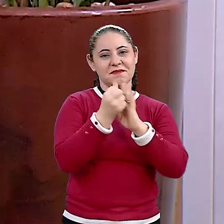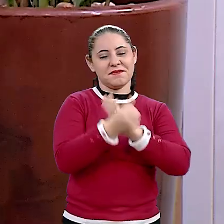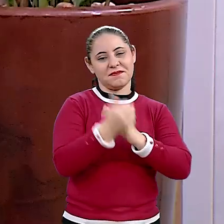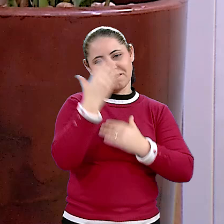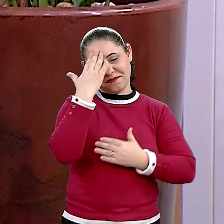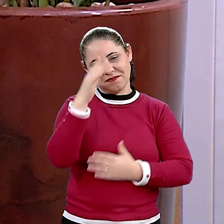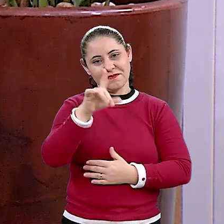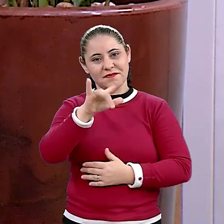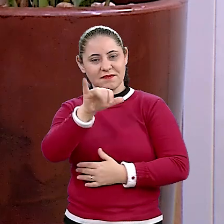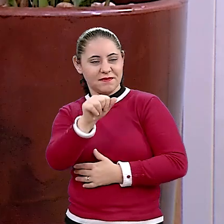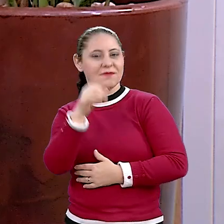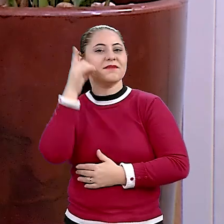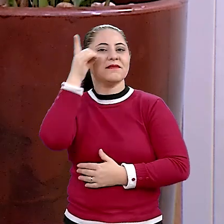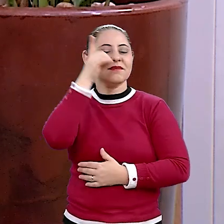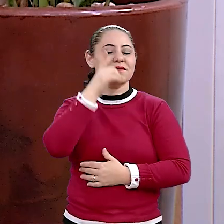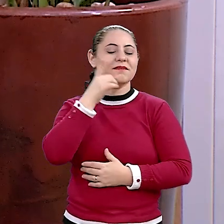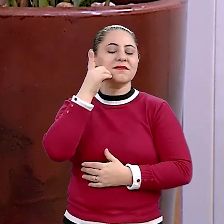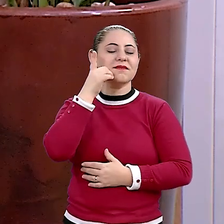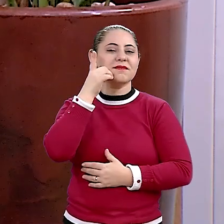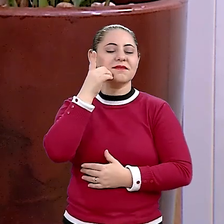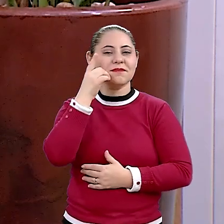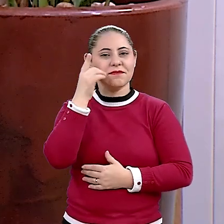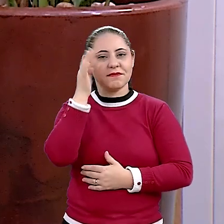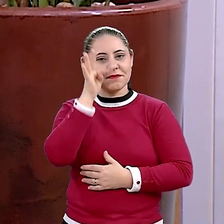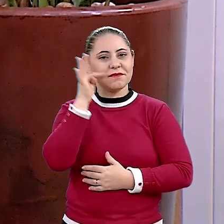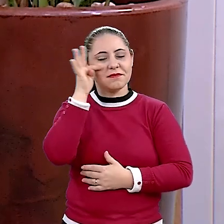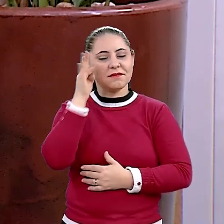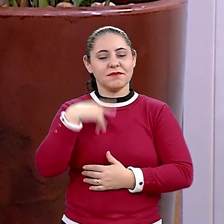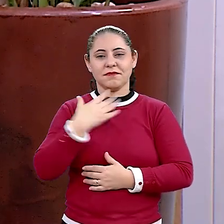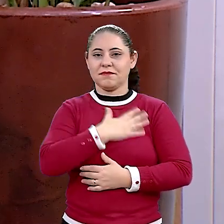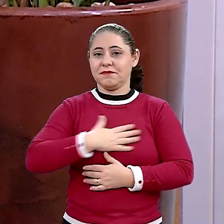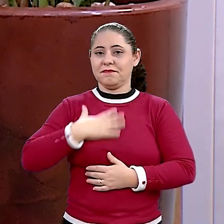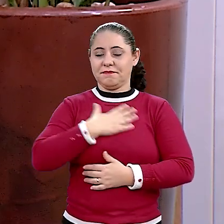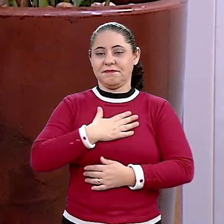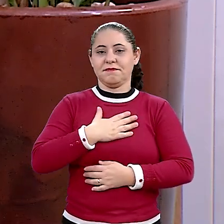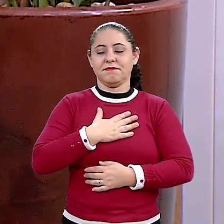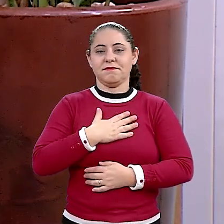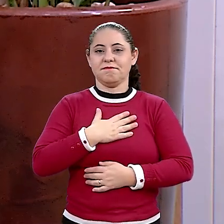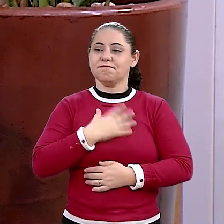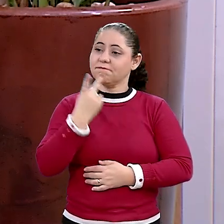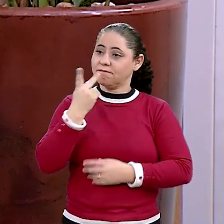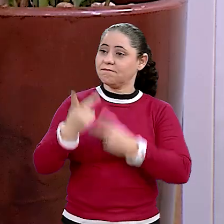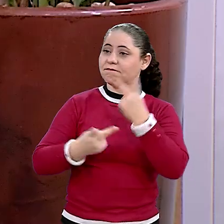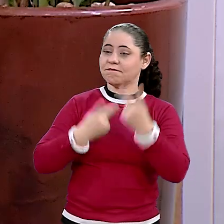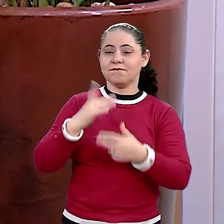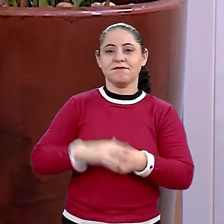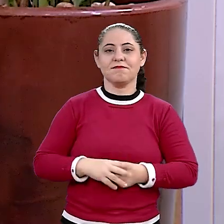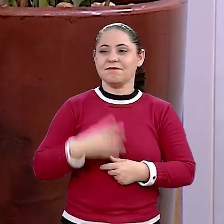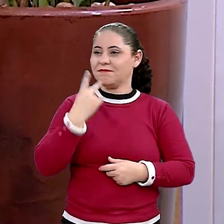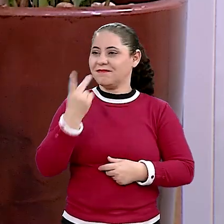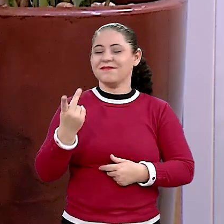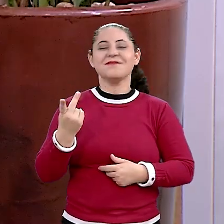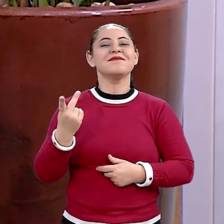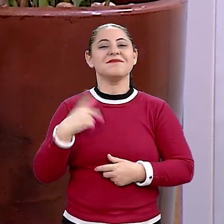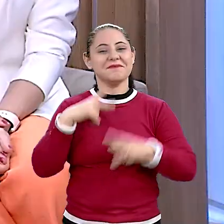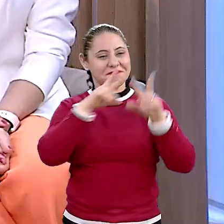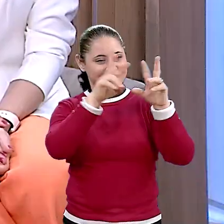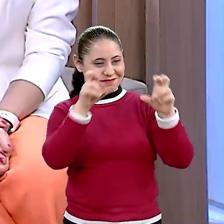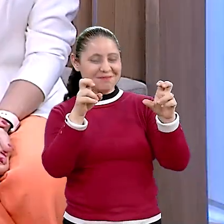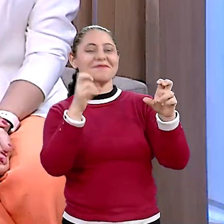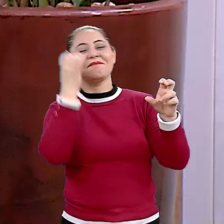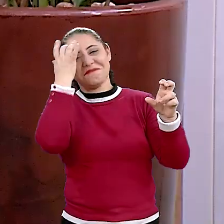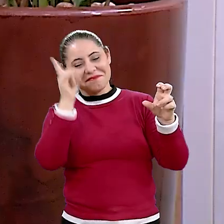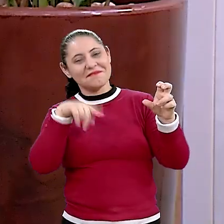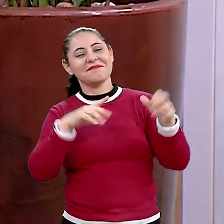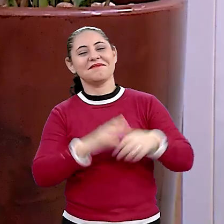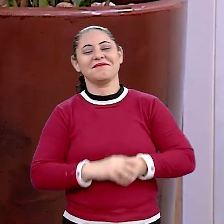Obrigado, Lívia. Obrigado, Tiago. É sempre um prazer estar aqui, podendo falar de tantos esses temas. É só tema fácil, né? É só tema